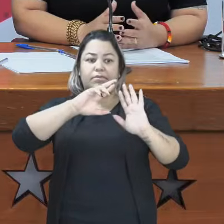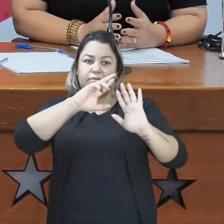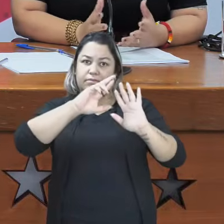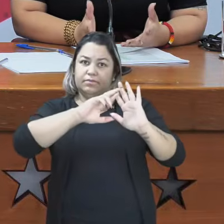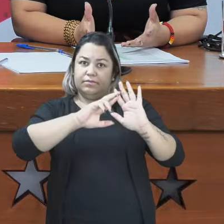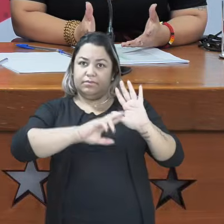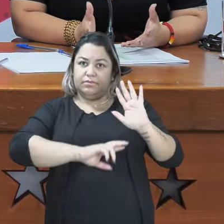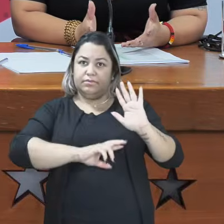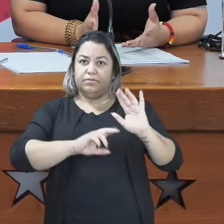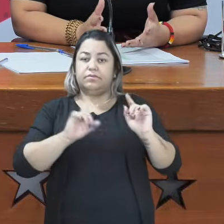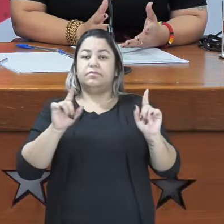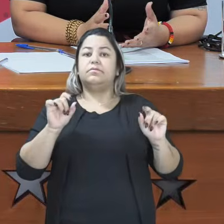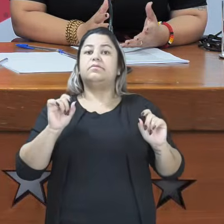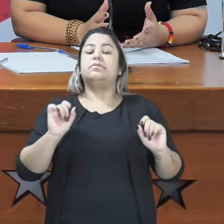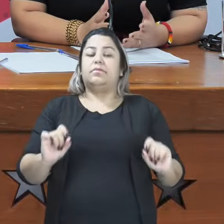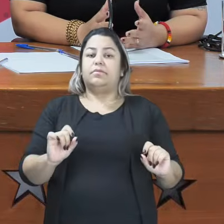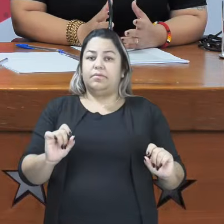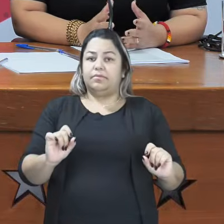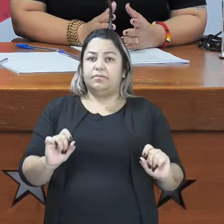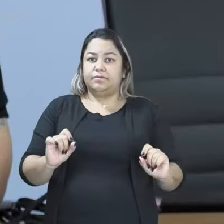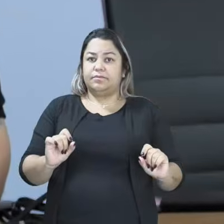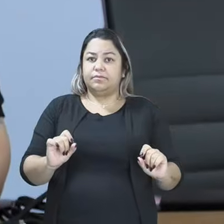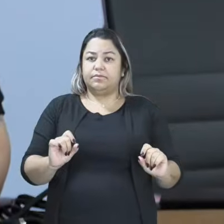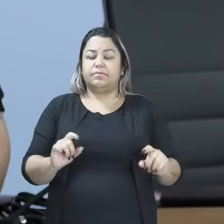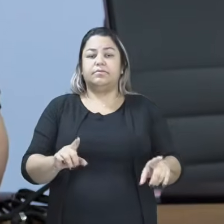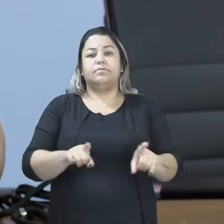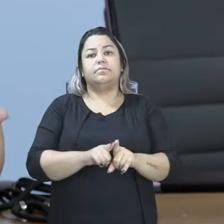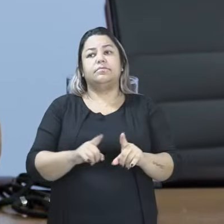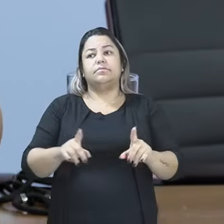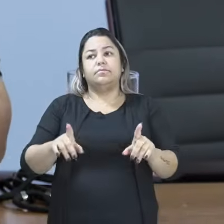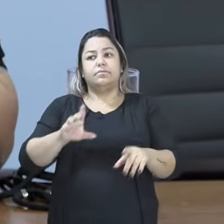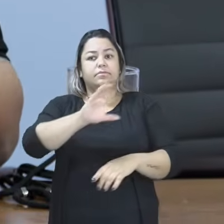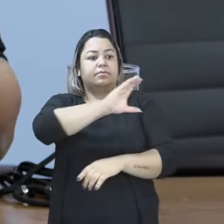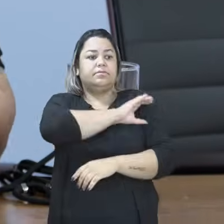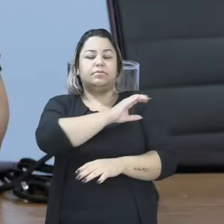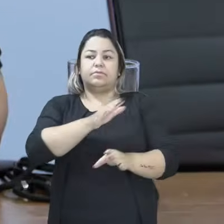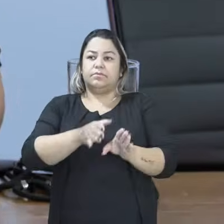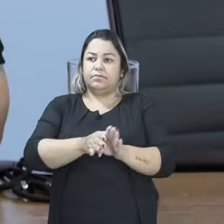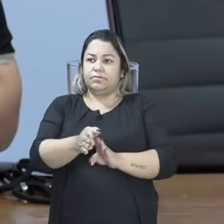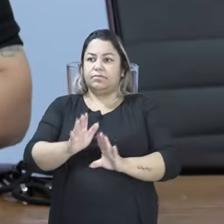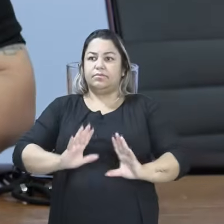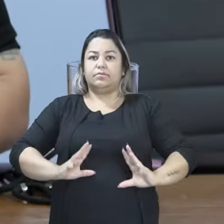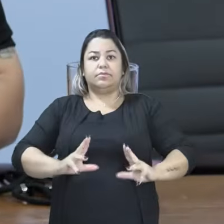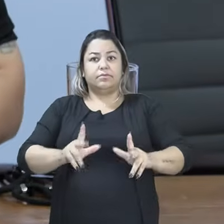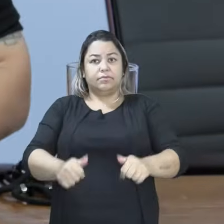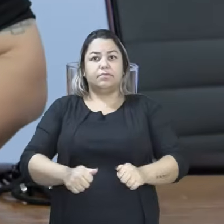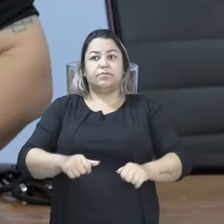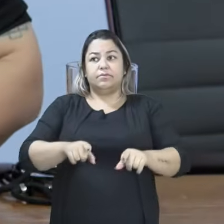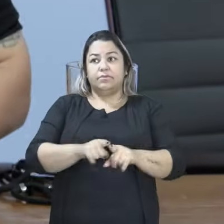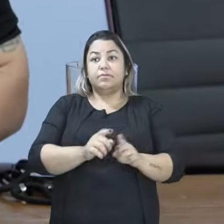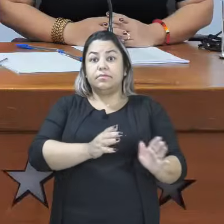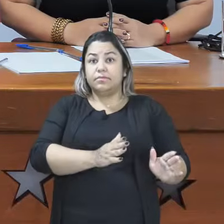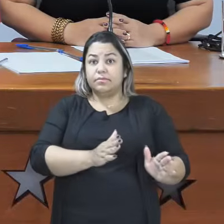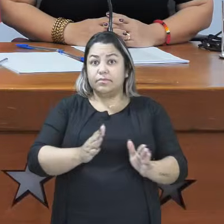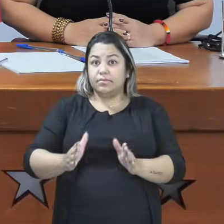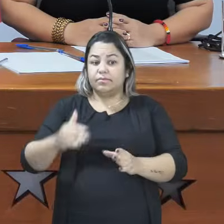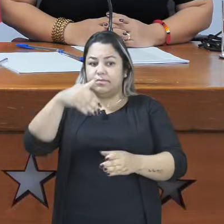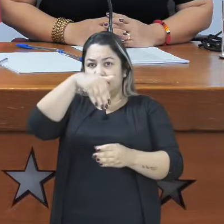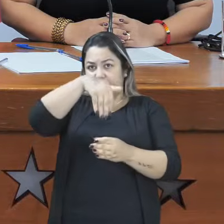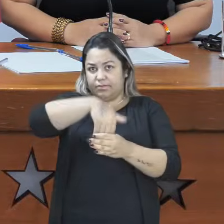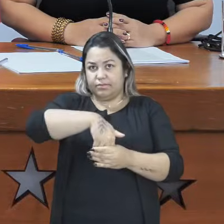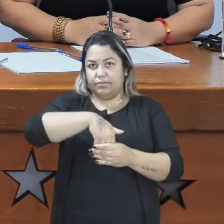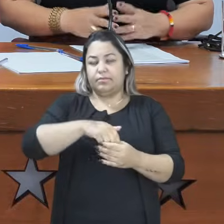Esse regulamento é o que, de certa forma, coordena e orienta todo o processo de eleição.